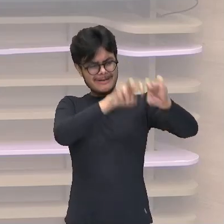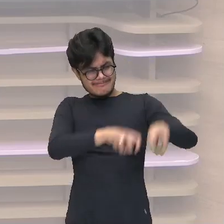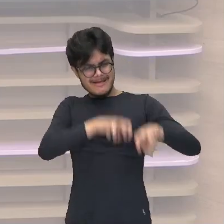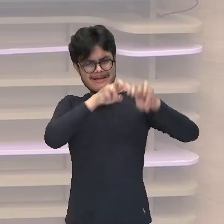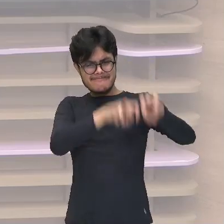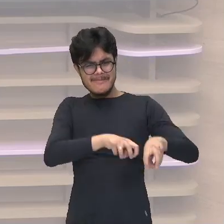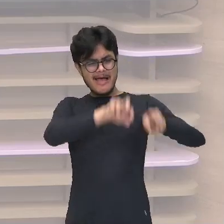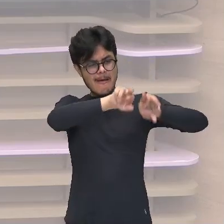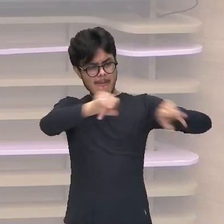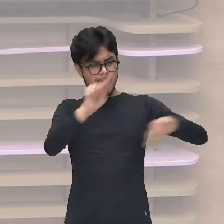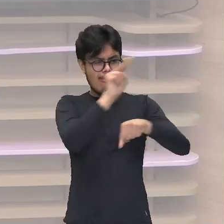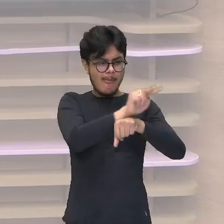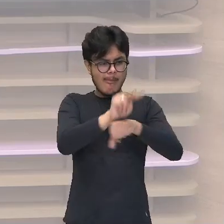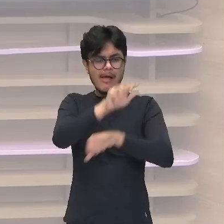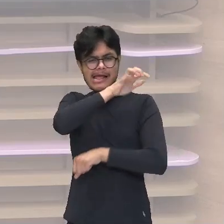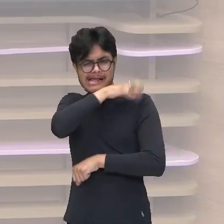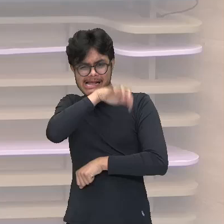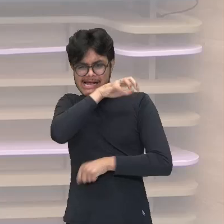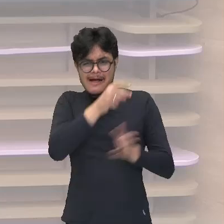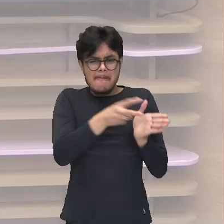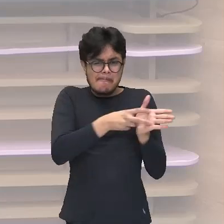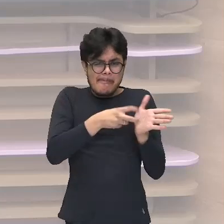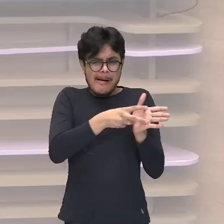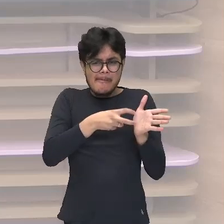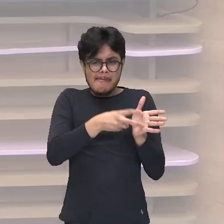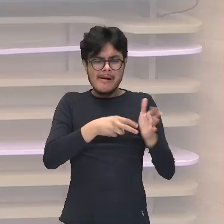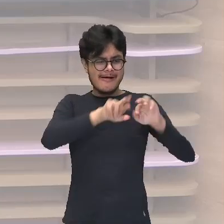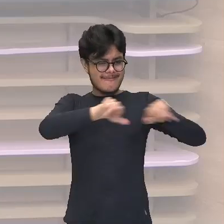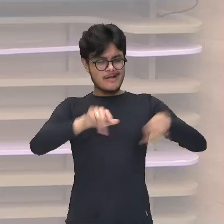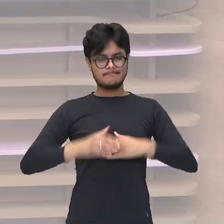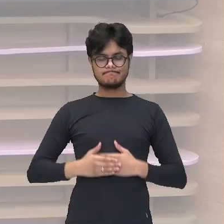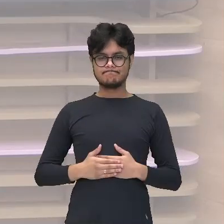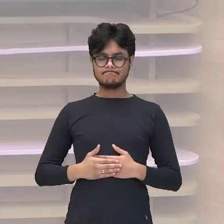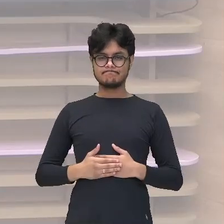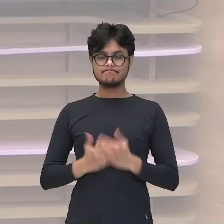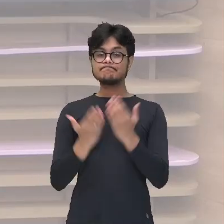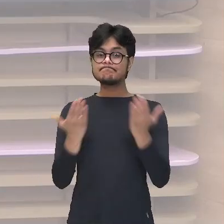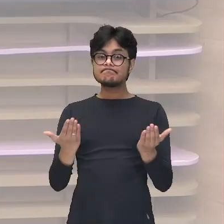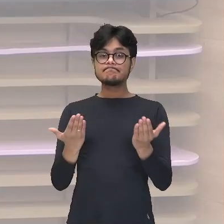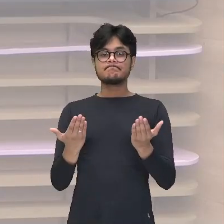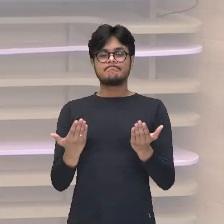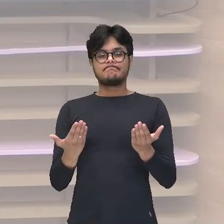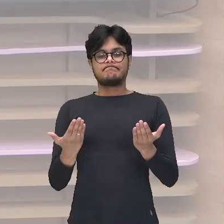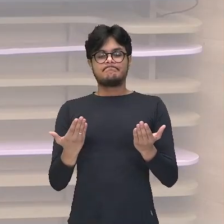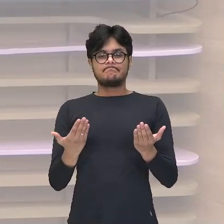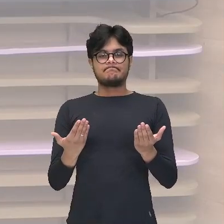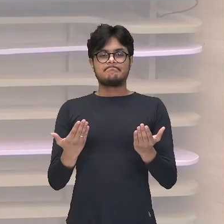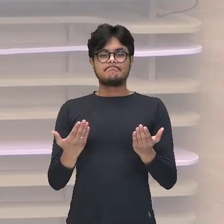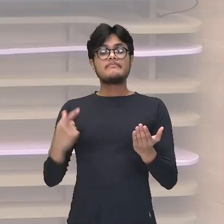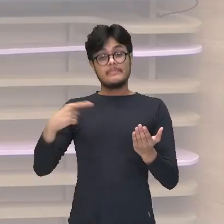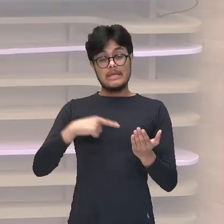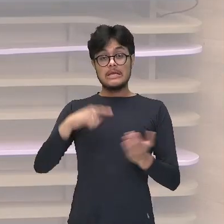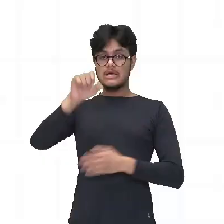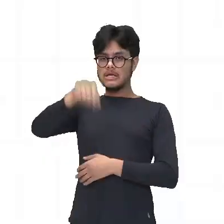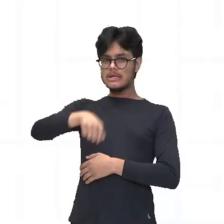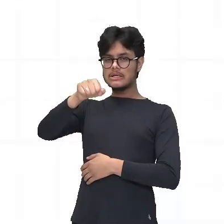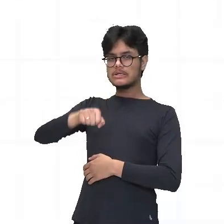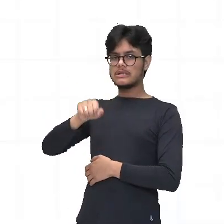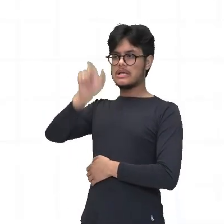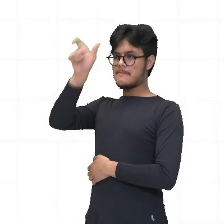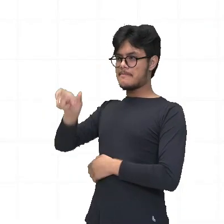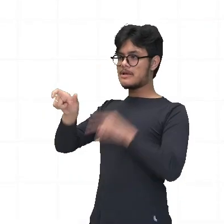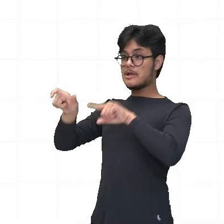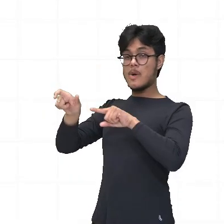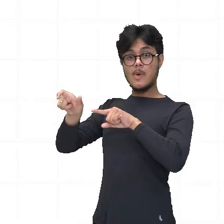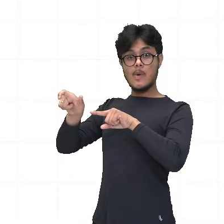da agricultura, da mineração, do extrativismo. E aí nós temos que esses escravos eles eram